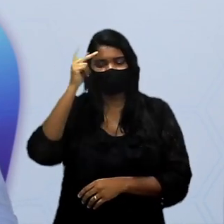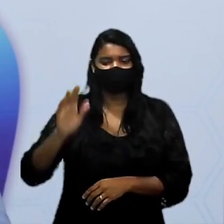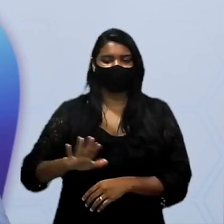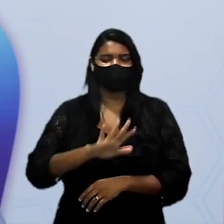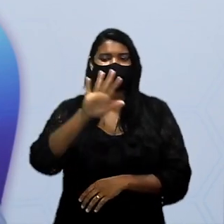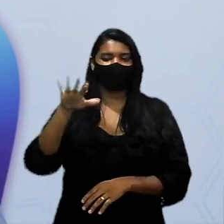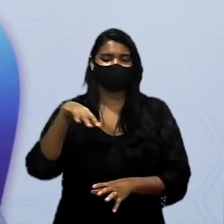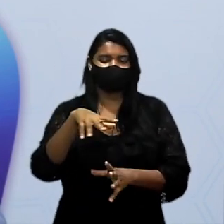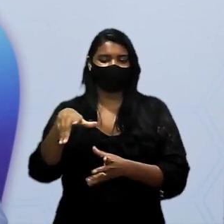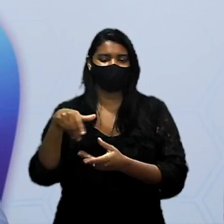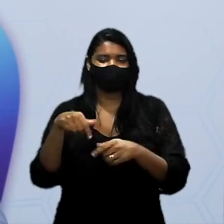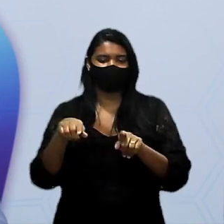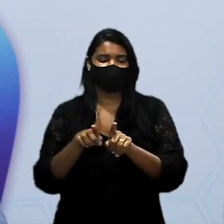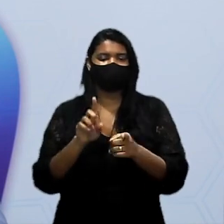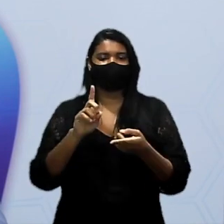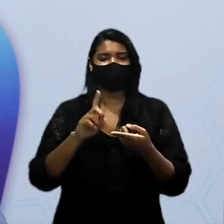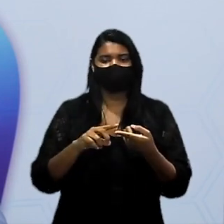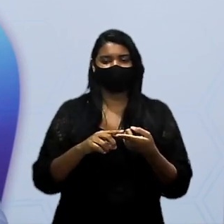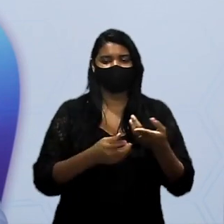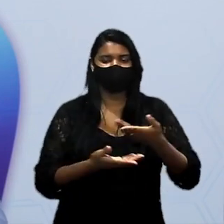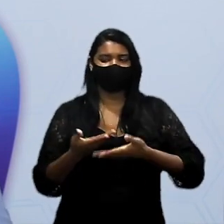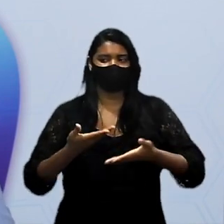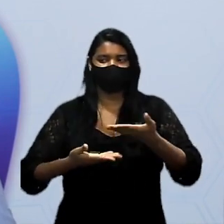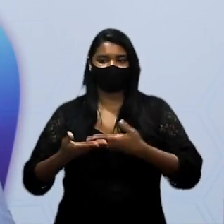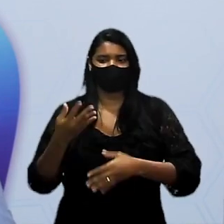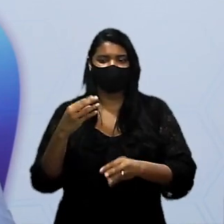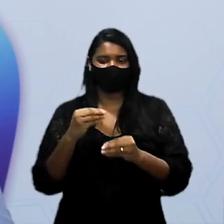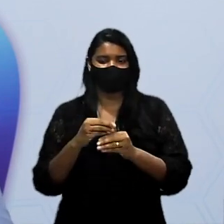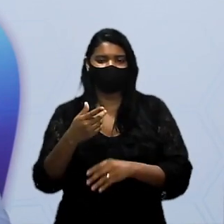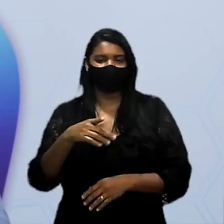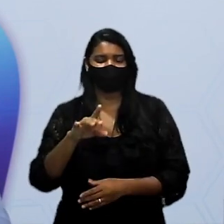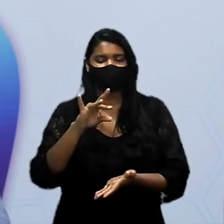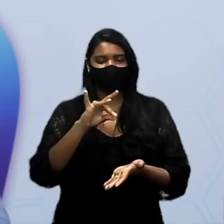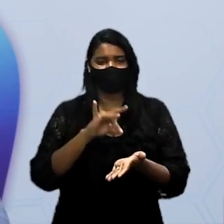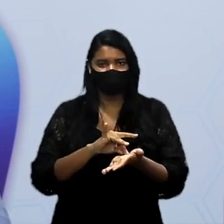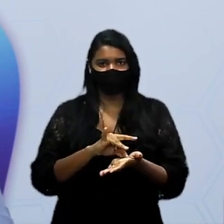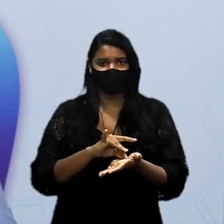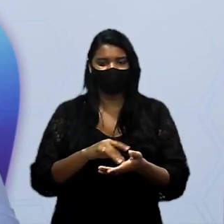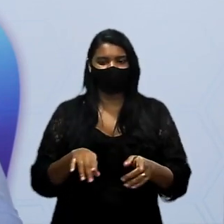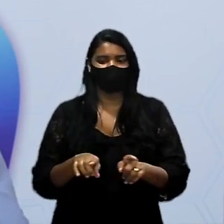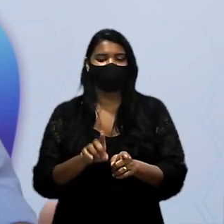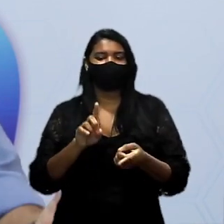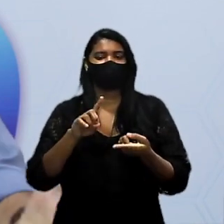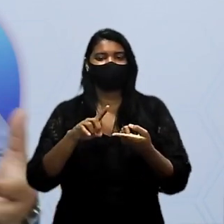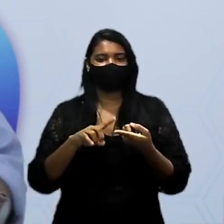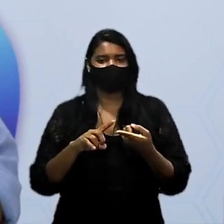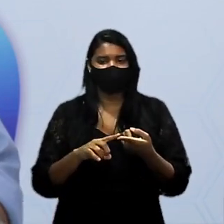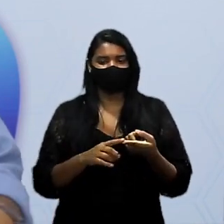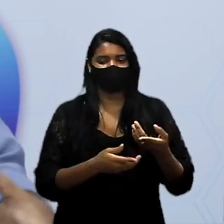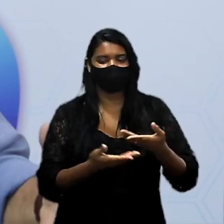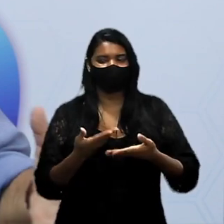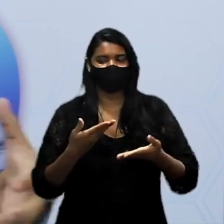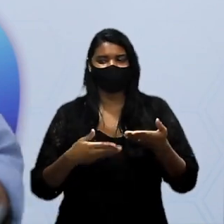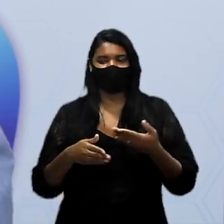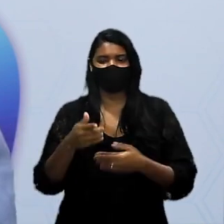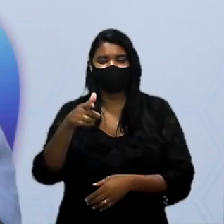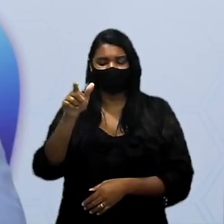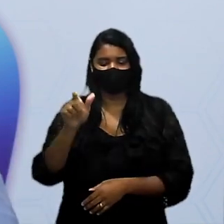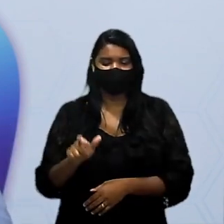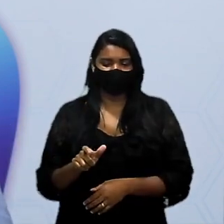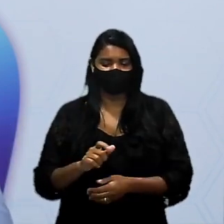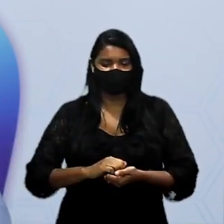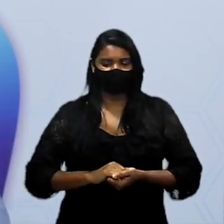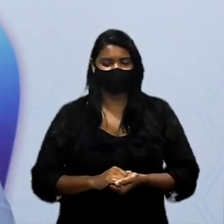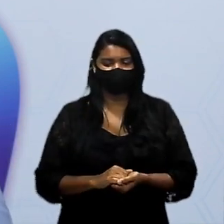Isso não traz benefício porque não existe aí, não é, uma integridade, não existe aí uma